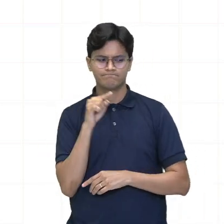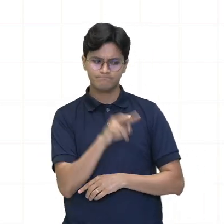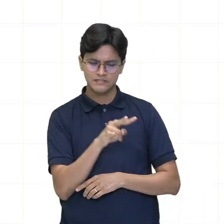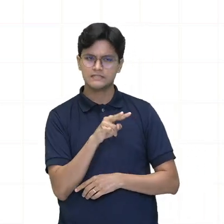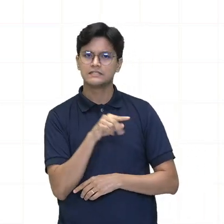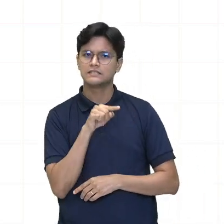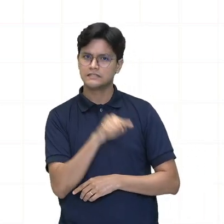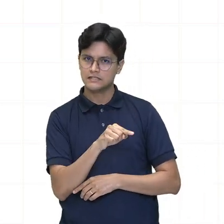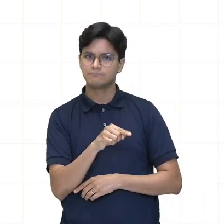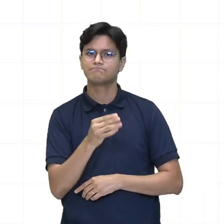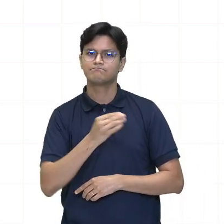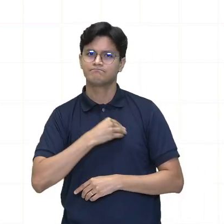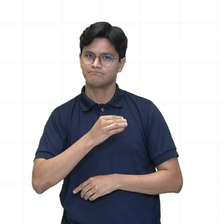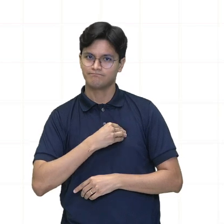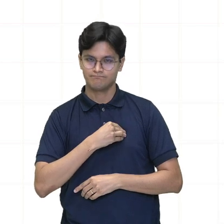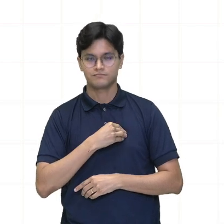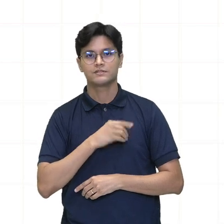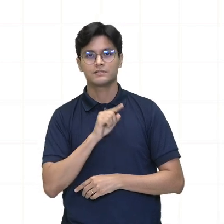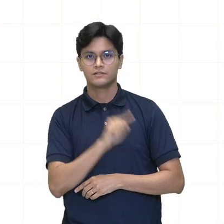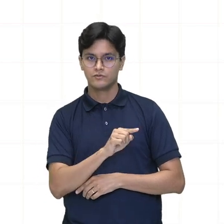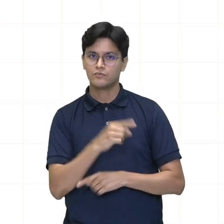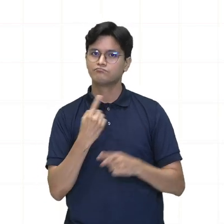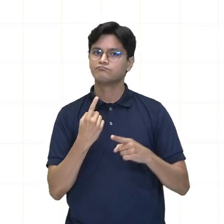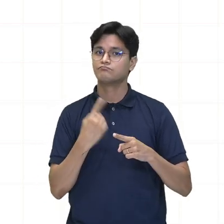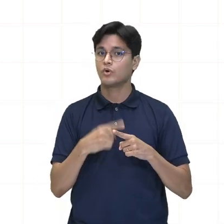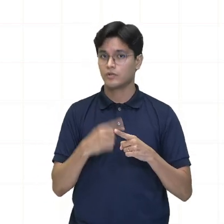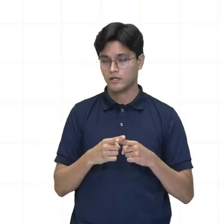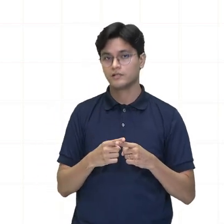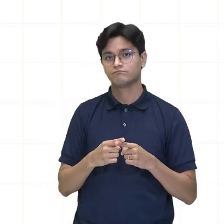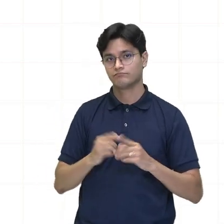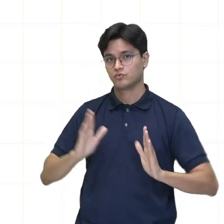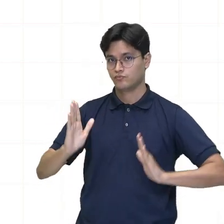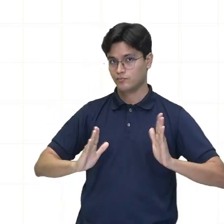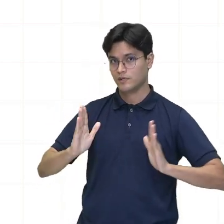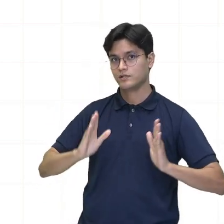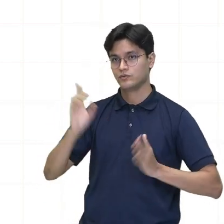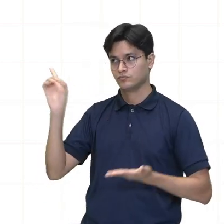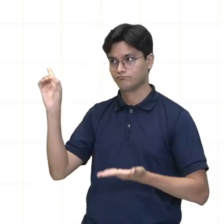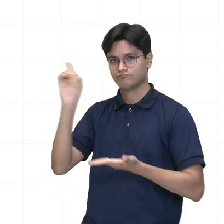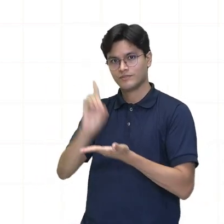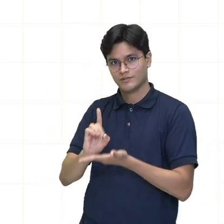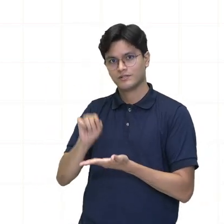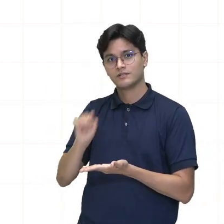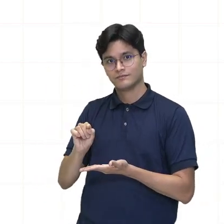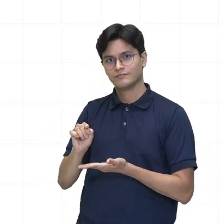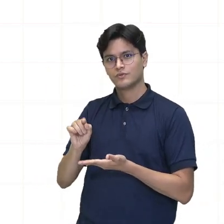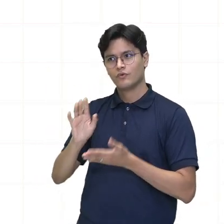estava voltado para quem? Para Deus. Então, quem não estava, né,